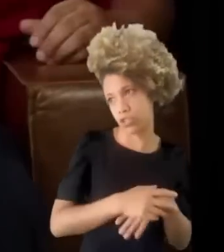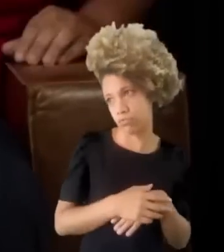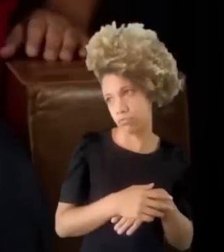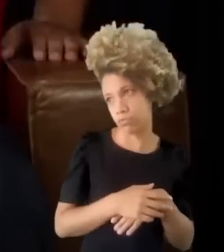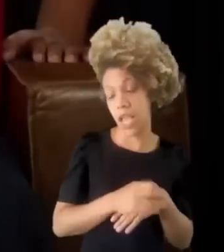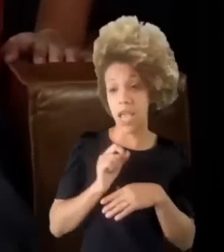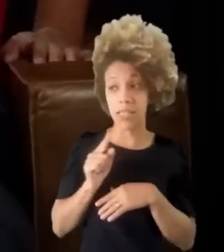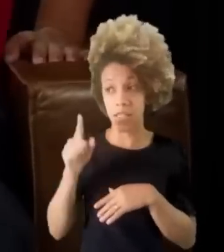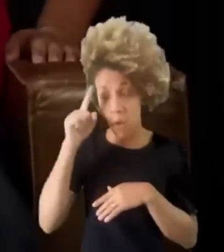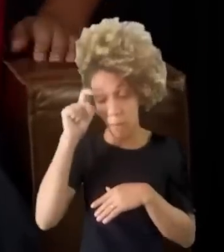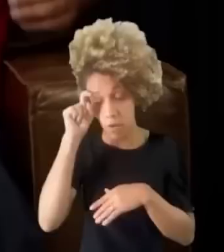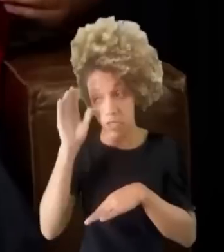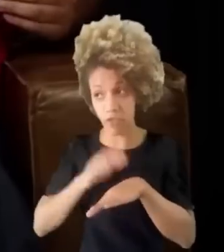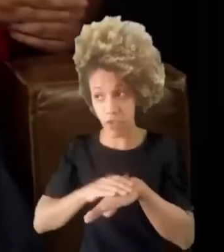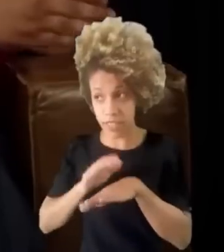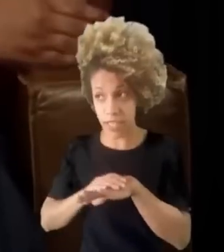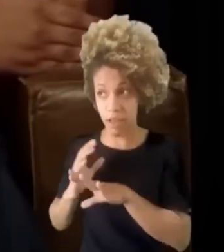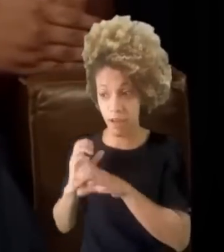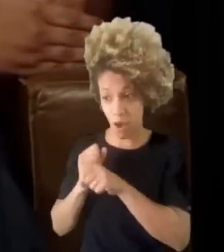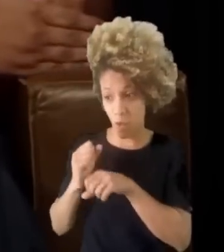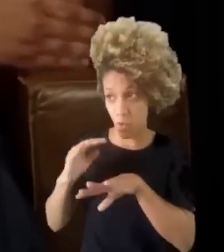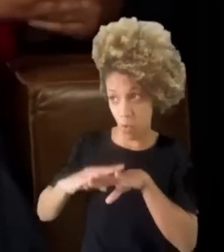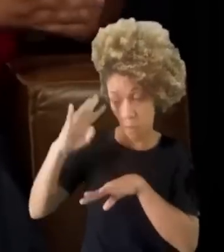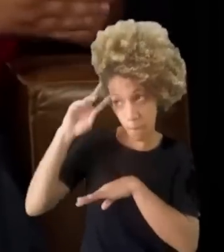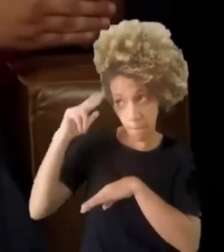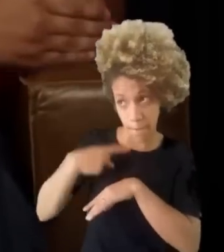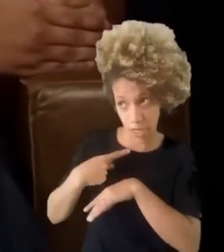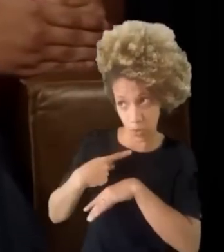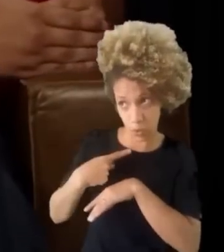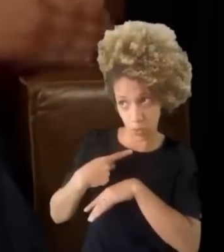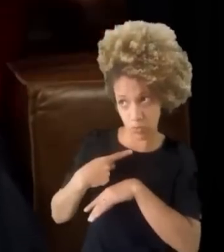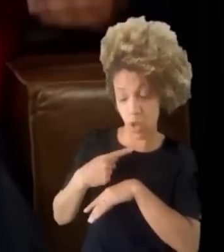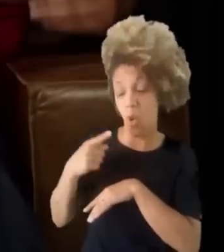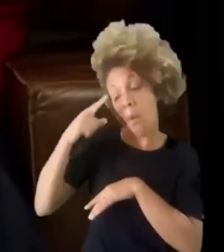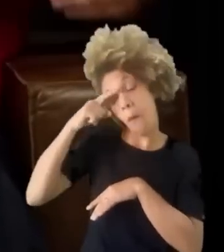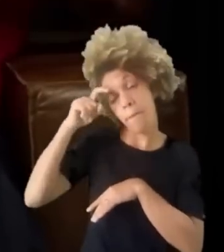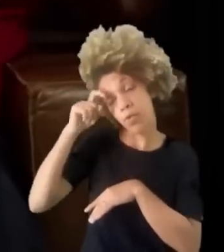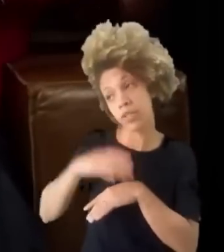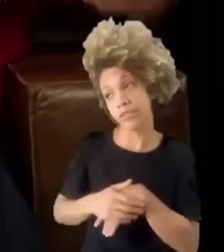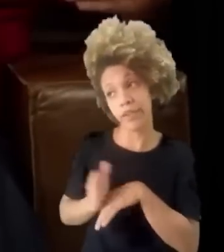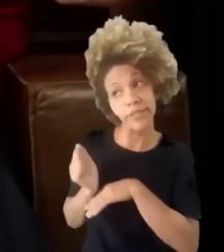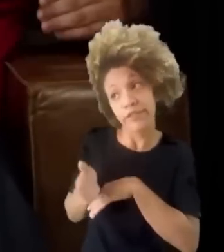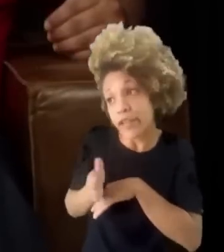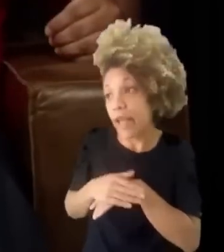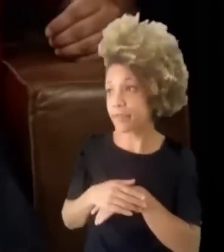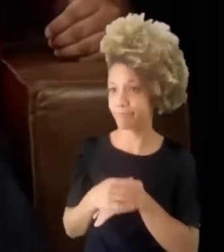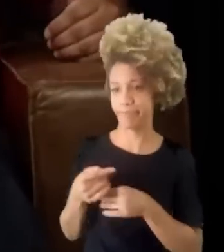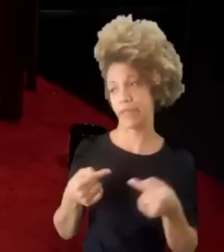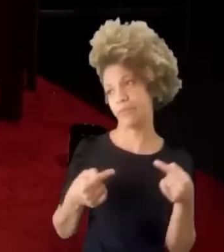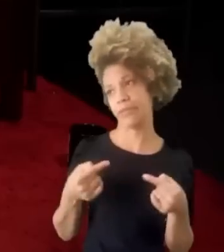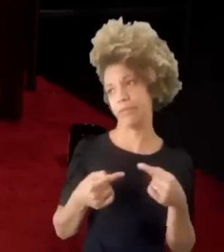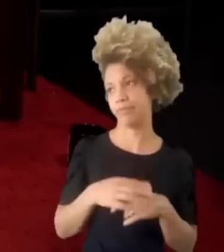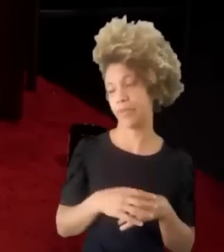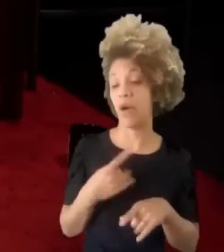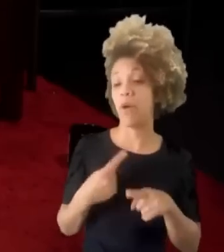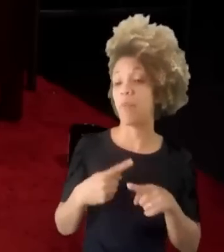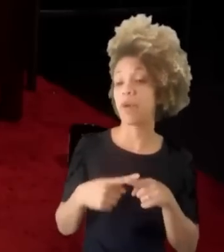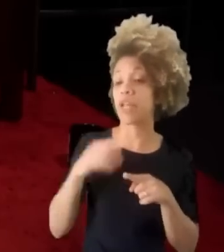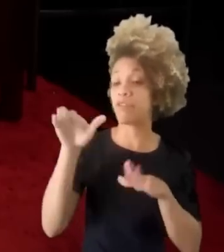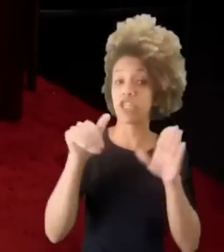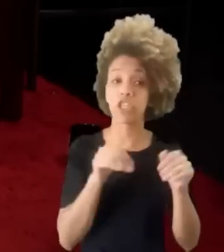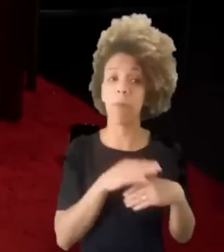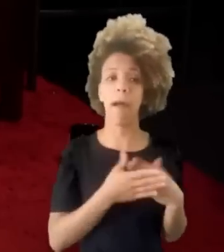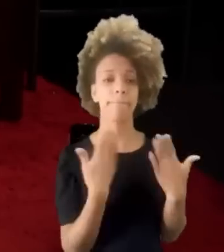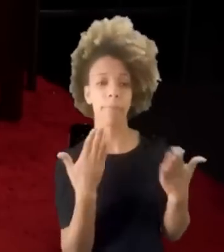se o Maurício Meirelles for fazer cálculo humano cálculos humanos o Maurício Meirelles vai se nessa competição porque ele vai chamar